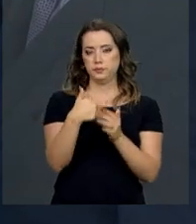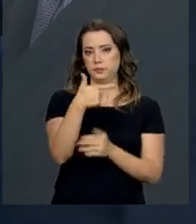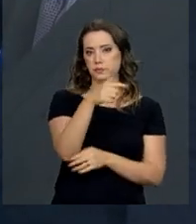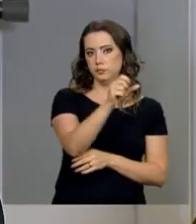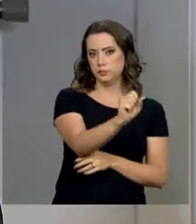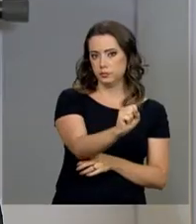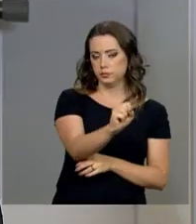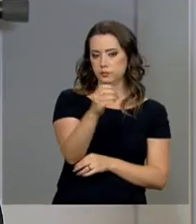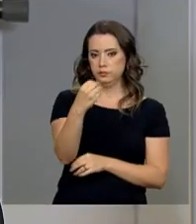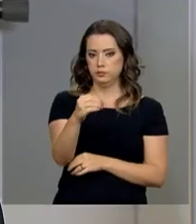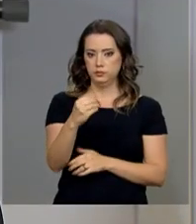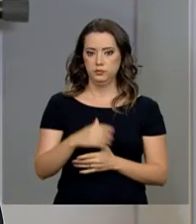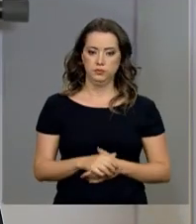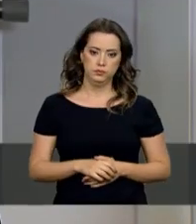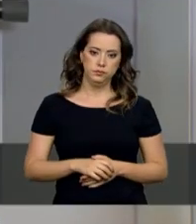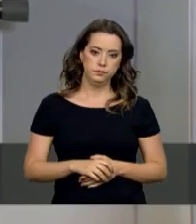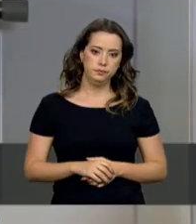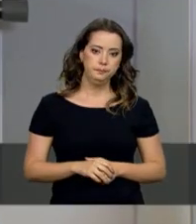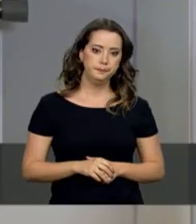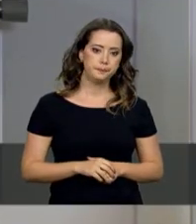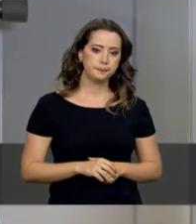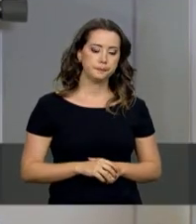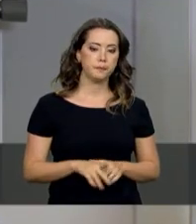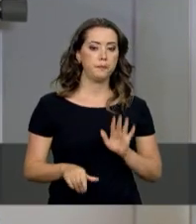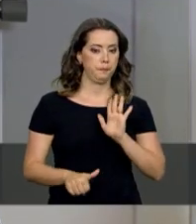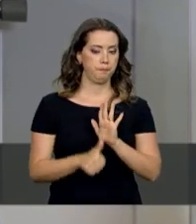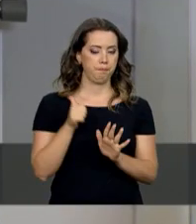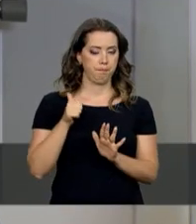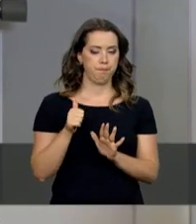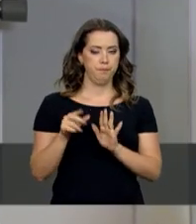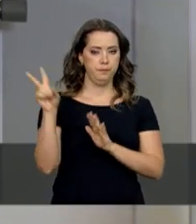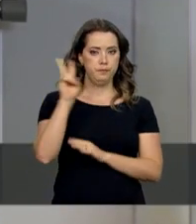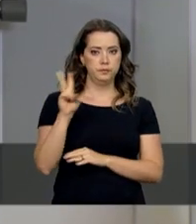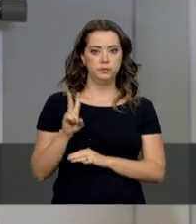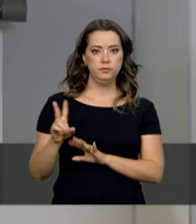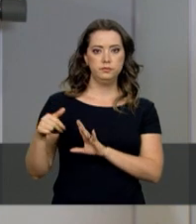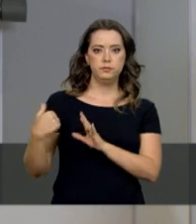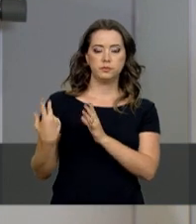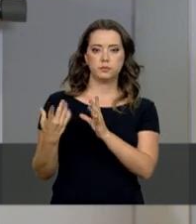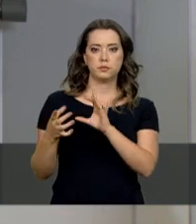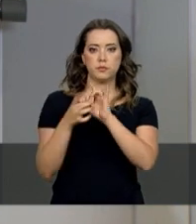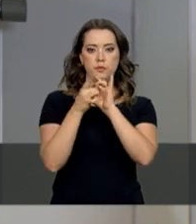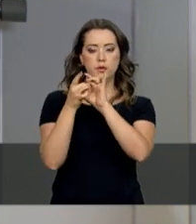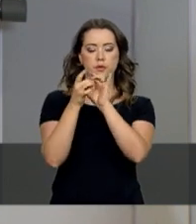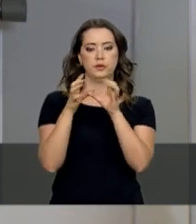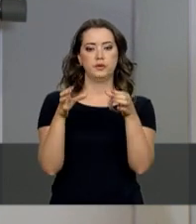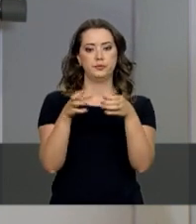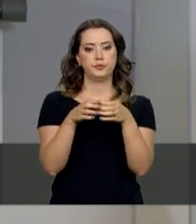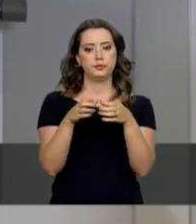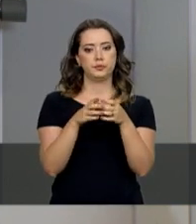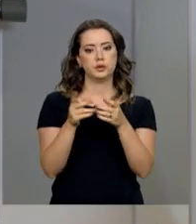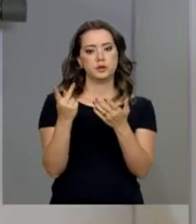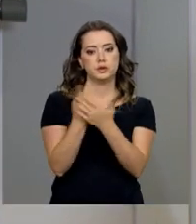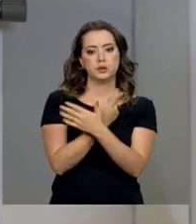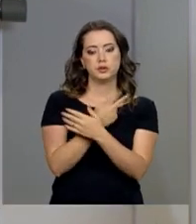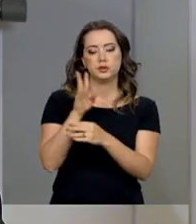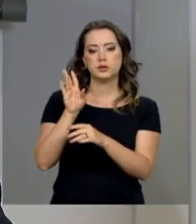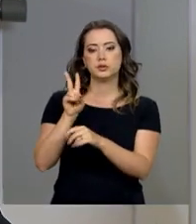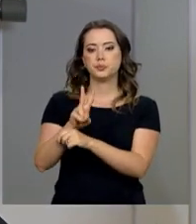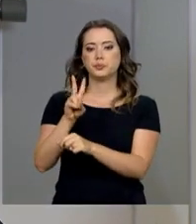de outubro. É a primeira vez que nós criamos um centro onde se congregam as forças que vão realizar a proteção